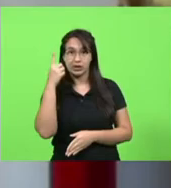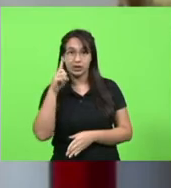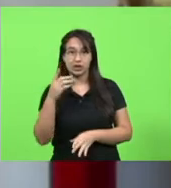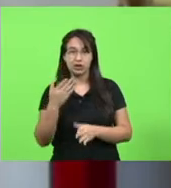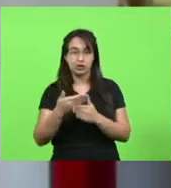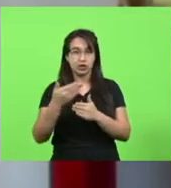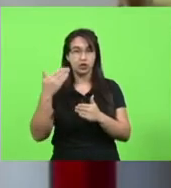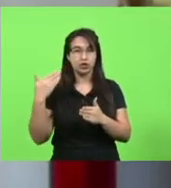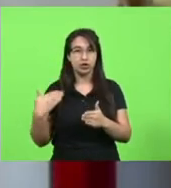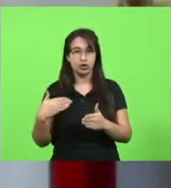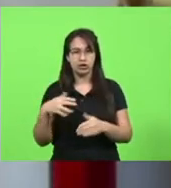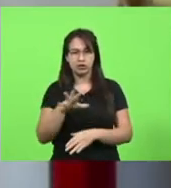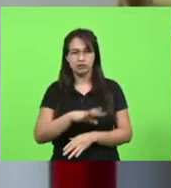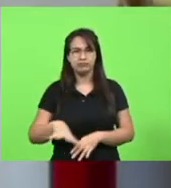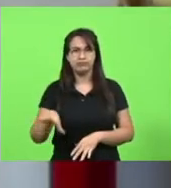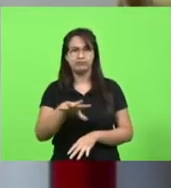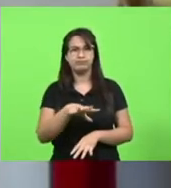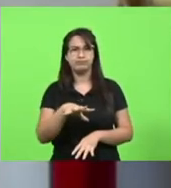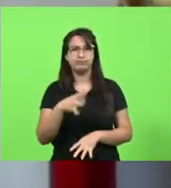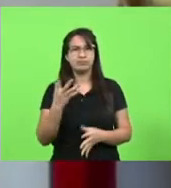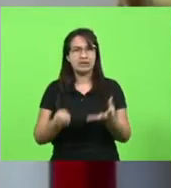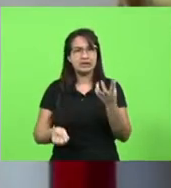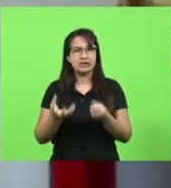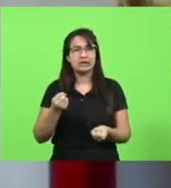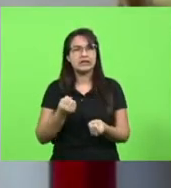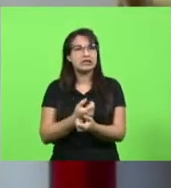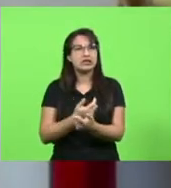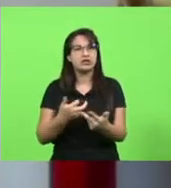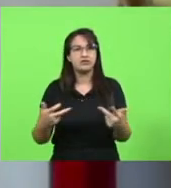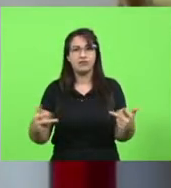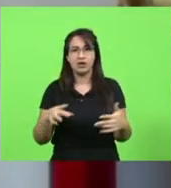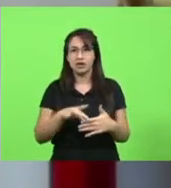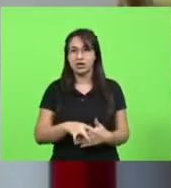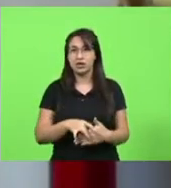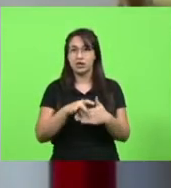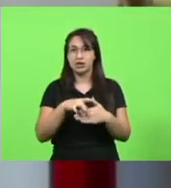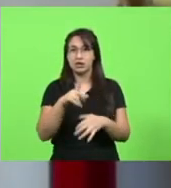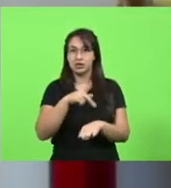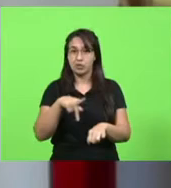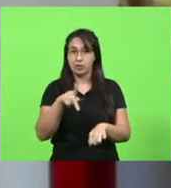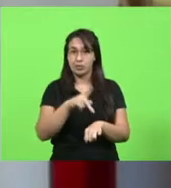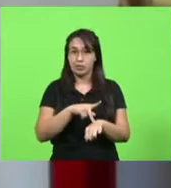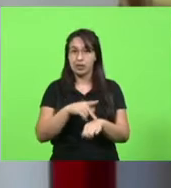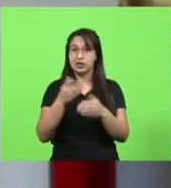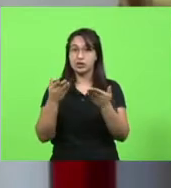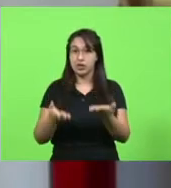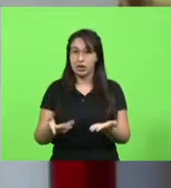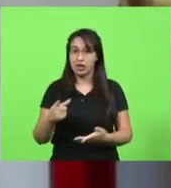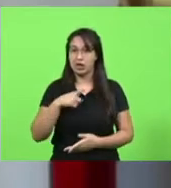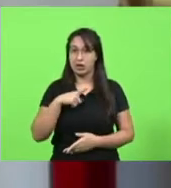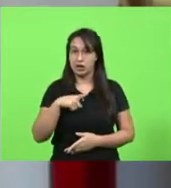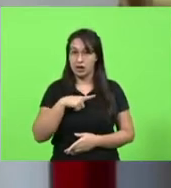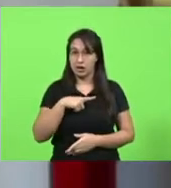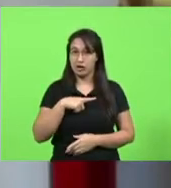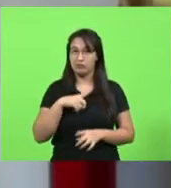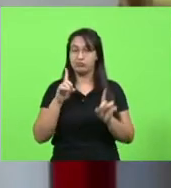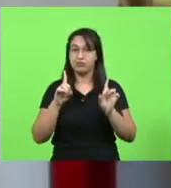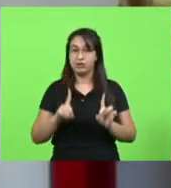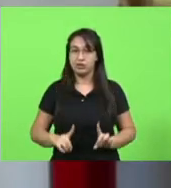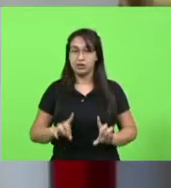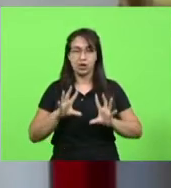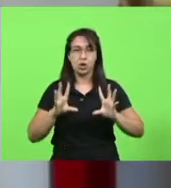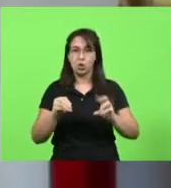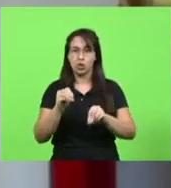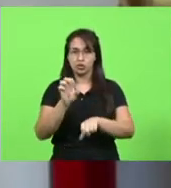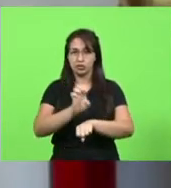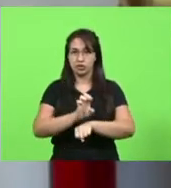adesão de diversas lideranças do país, lideranças de pessoas com deficiência, em todos os estados. Hoje nós estamos